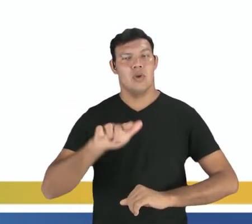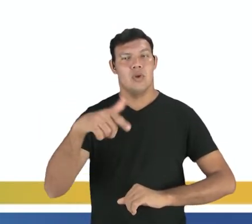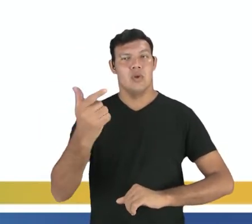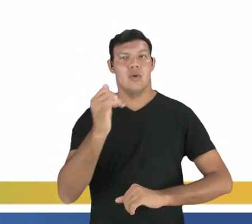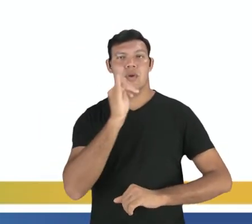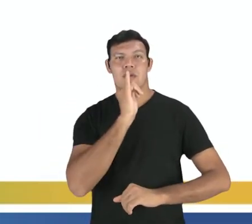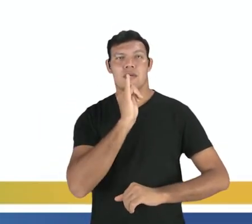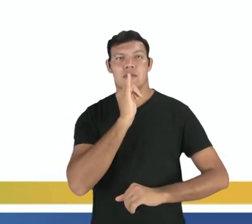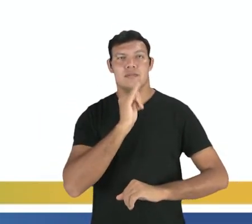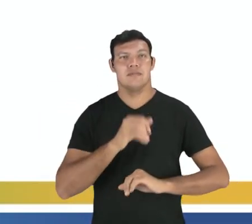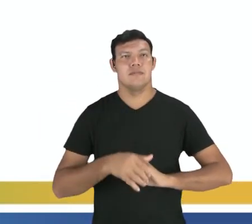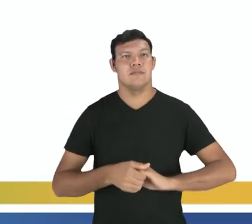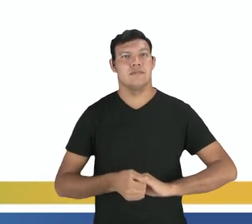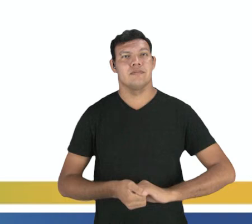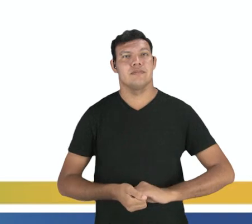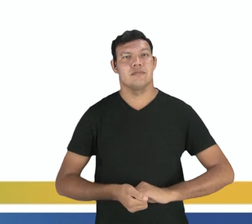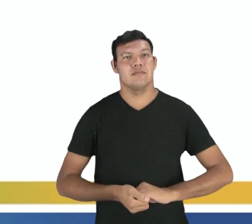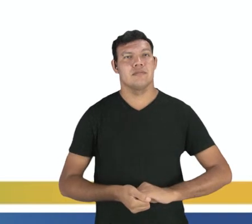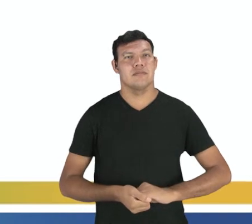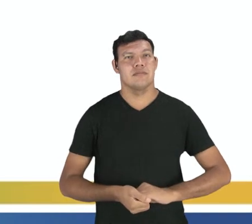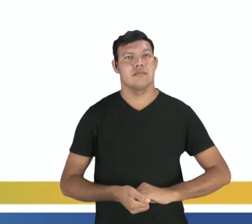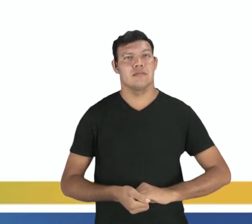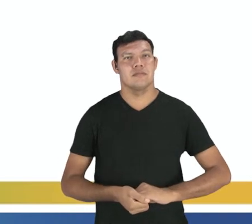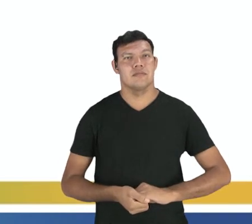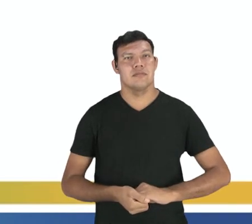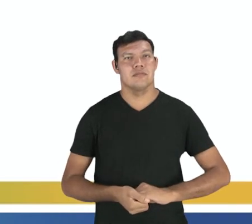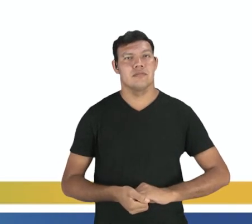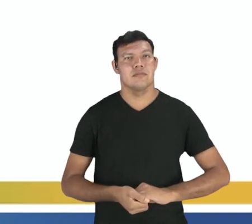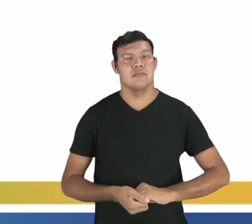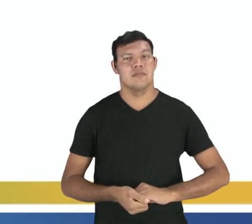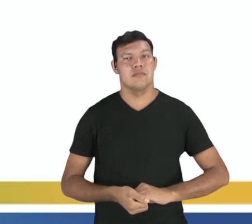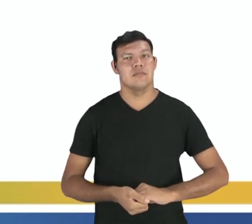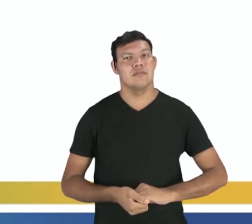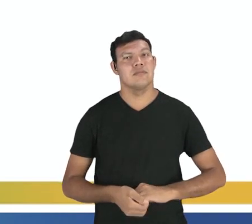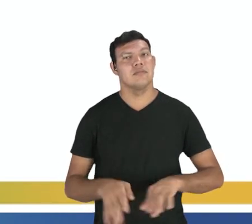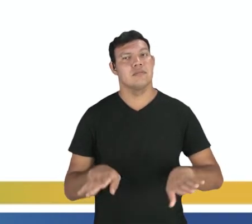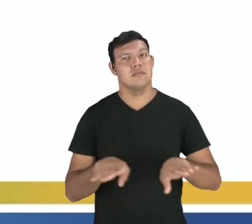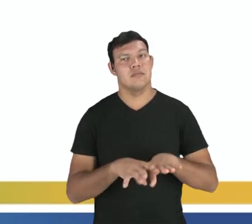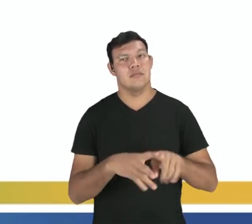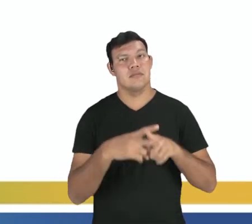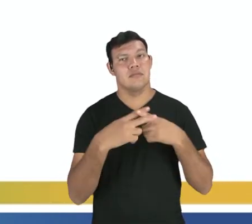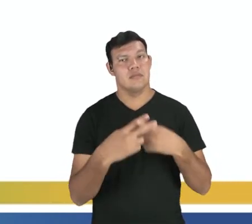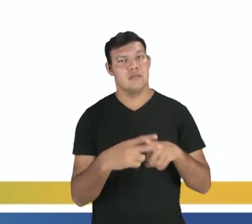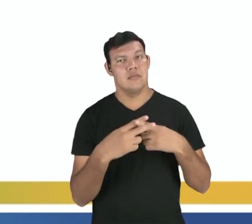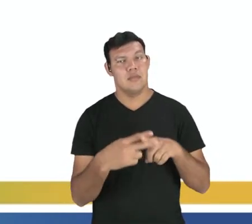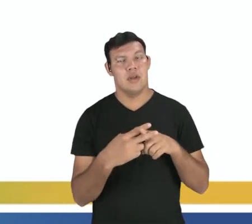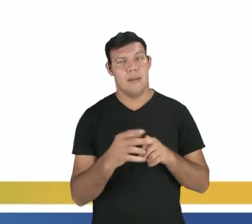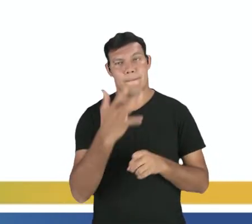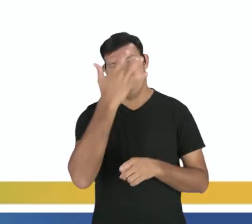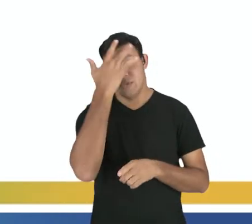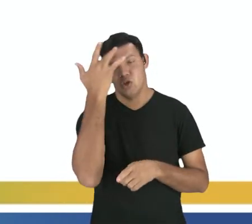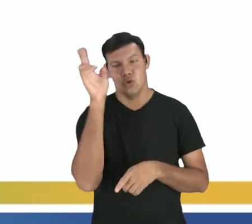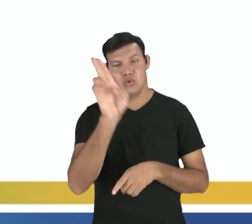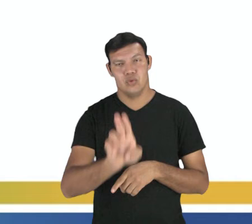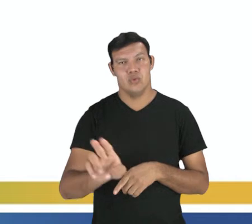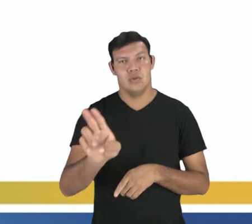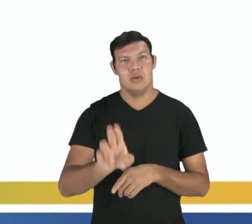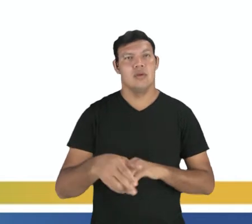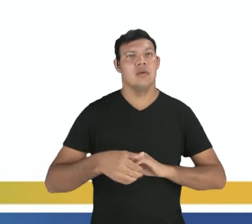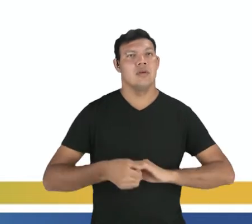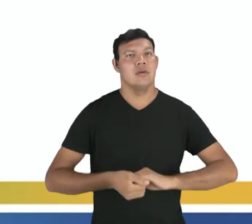Outro caso de metonímia, o instrumento pelo agente. Por exemplo, a